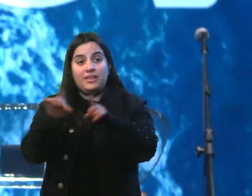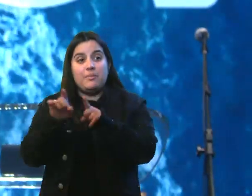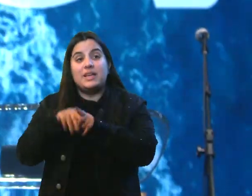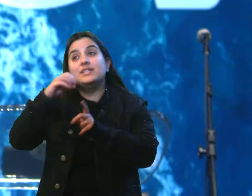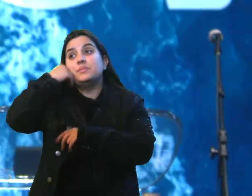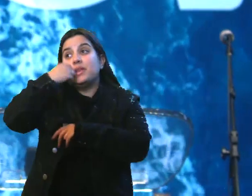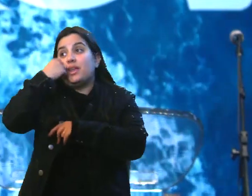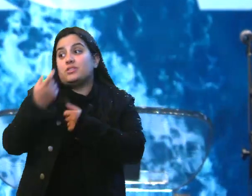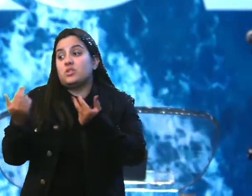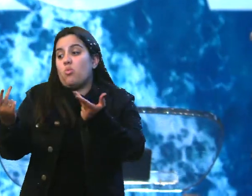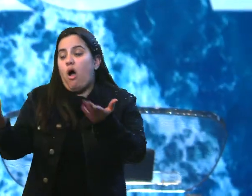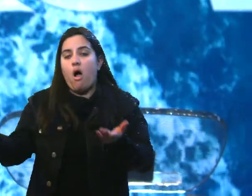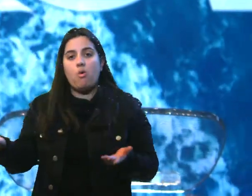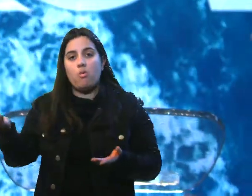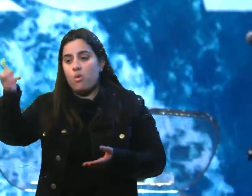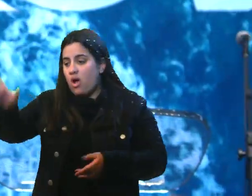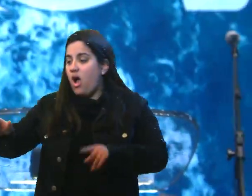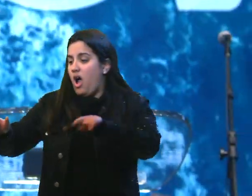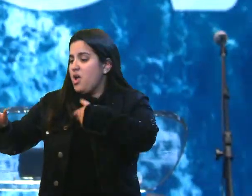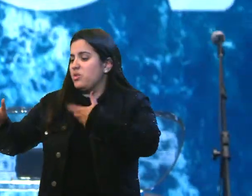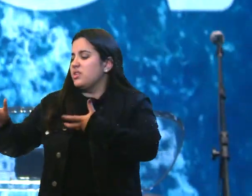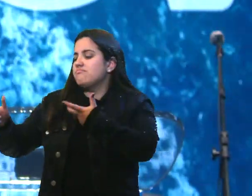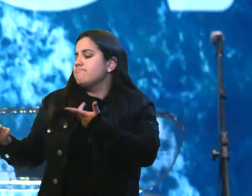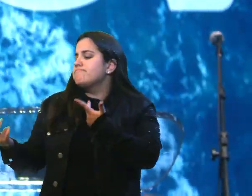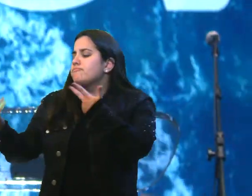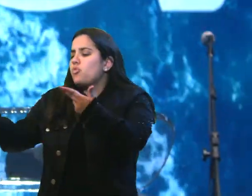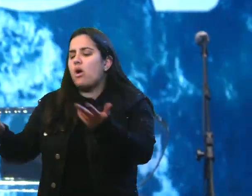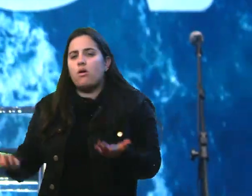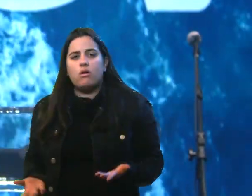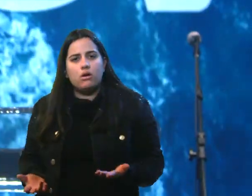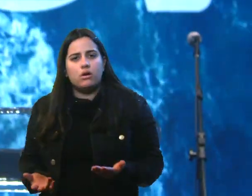passando. Eu queria ser como ela.